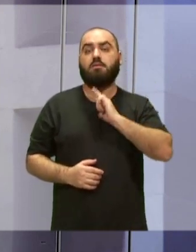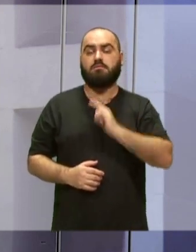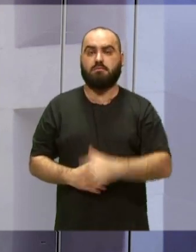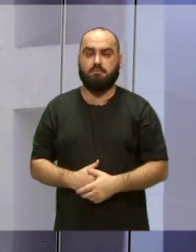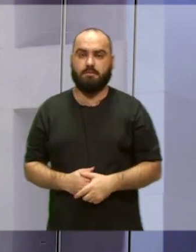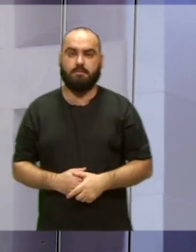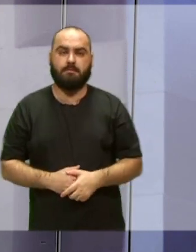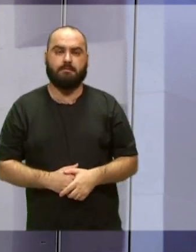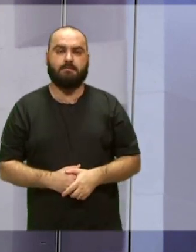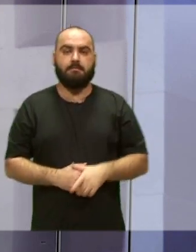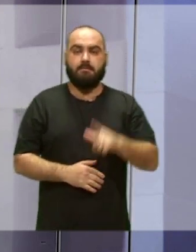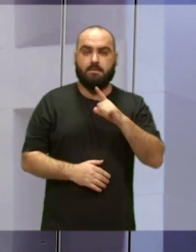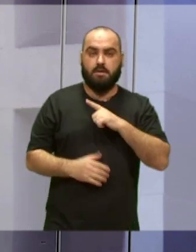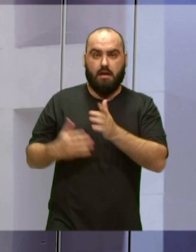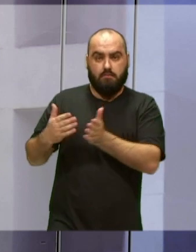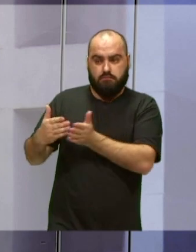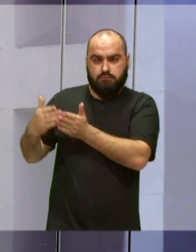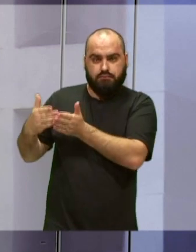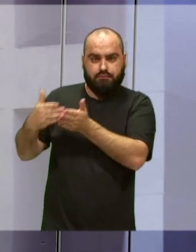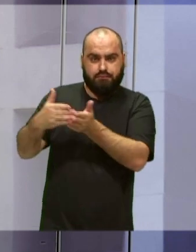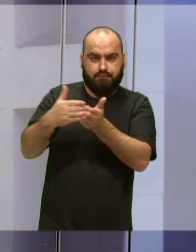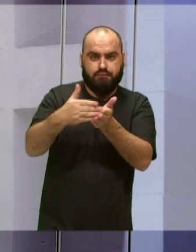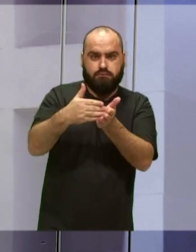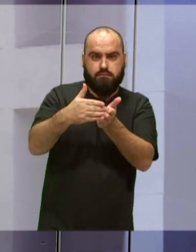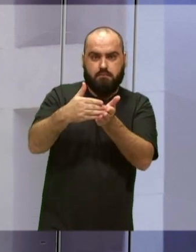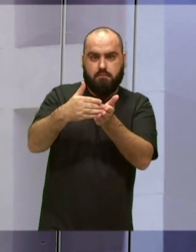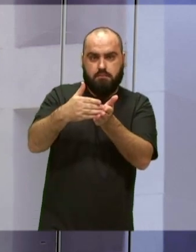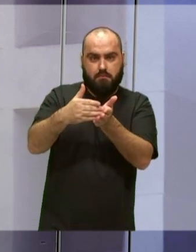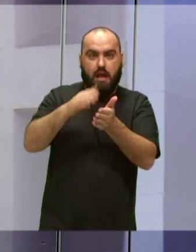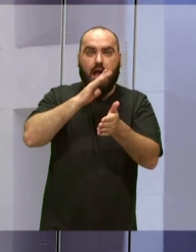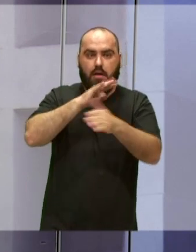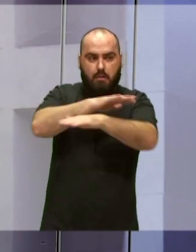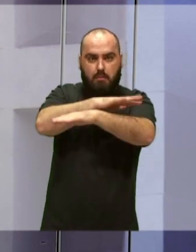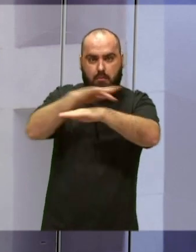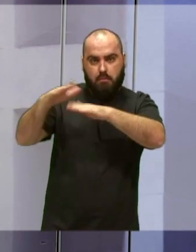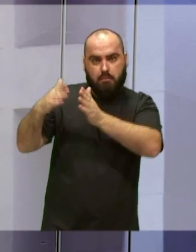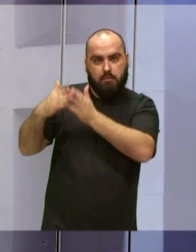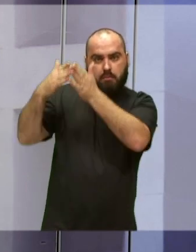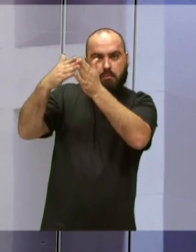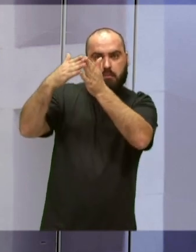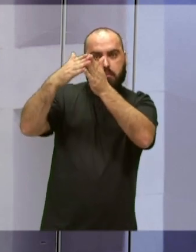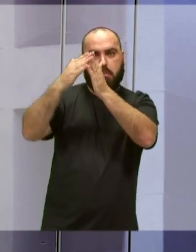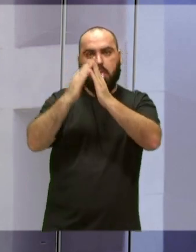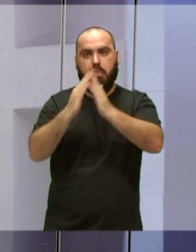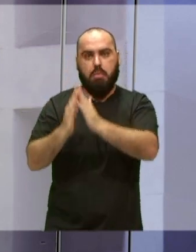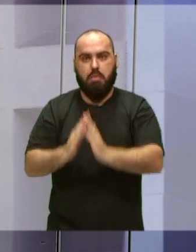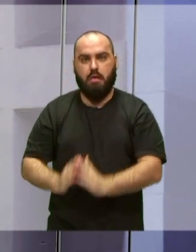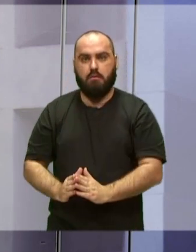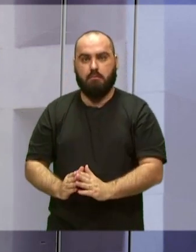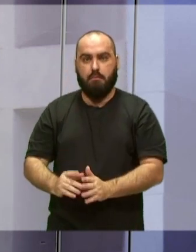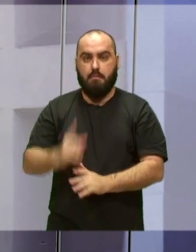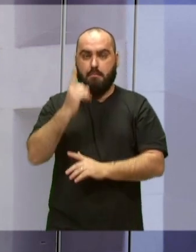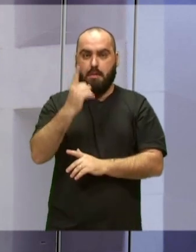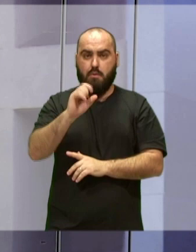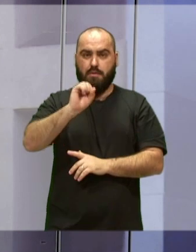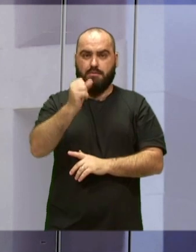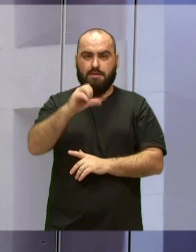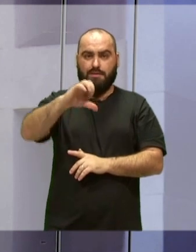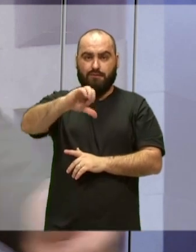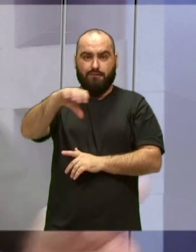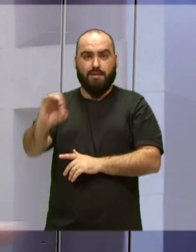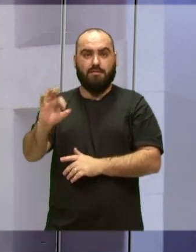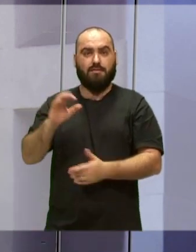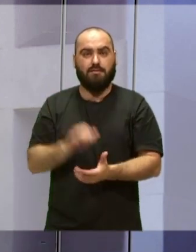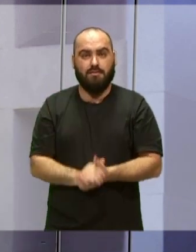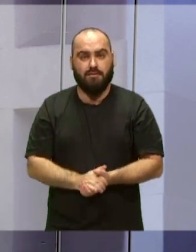que que naufragaram na boca da Barra daqui do do do do nosso Itajaí em 1890 ou seja